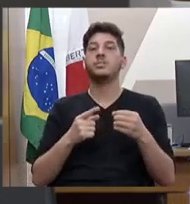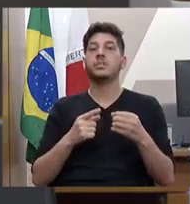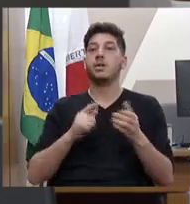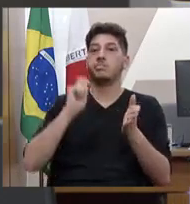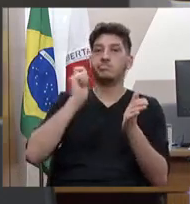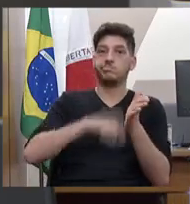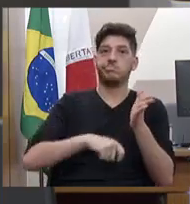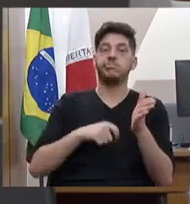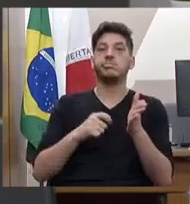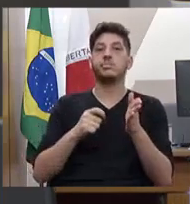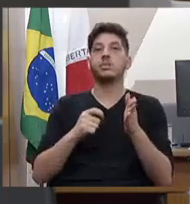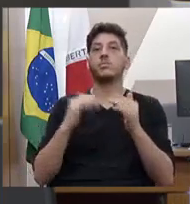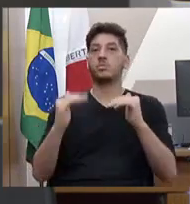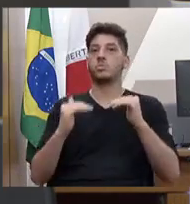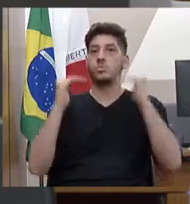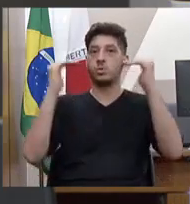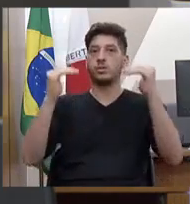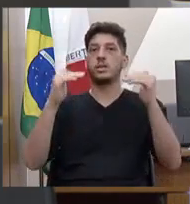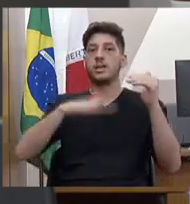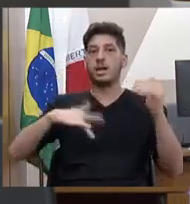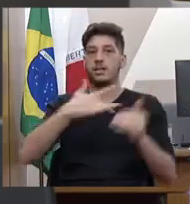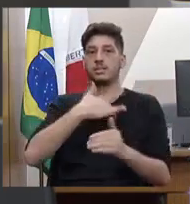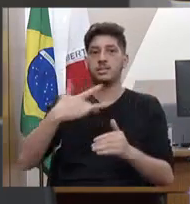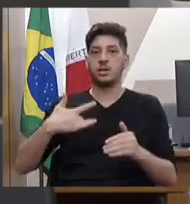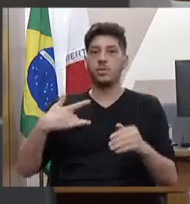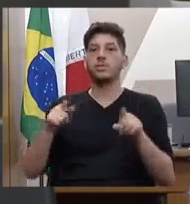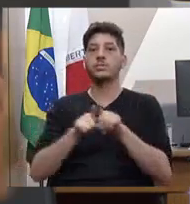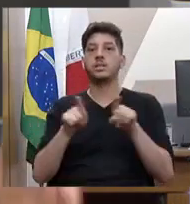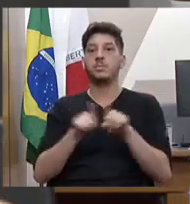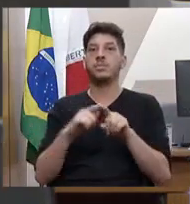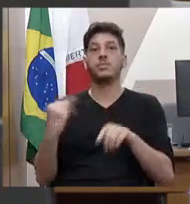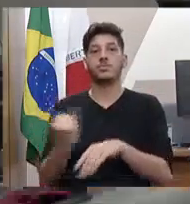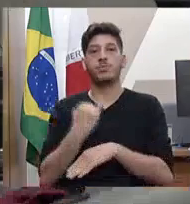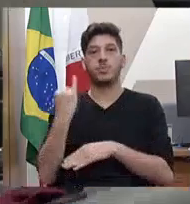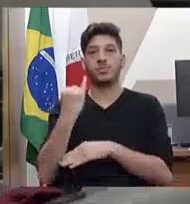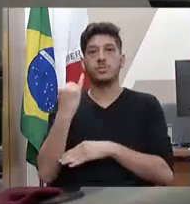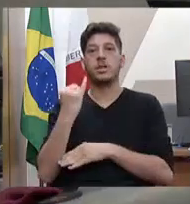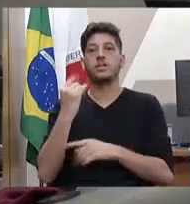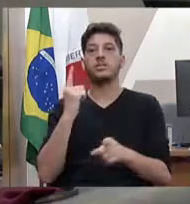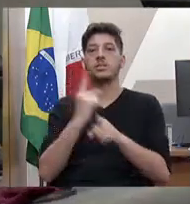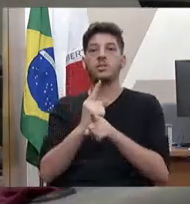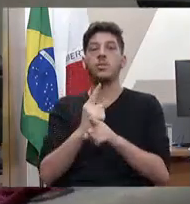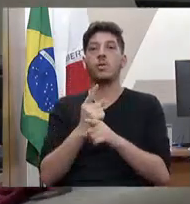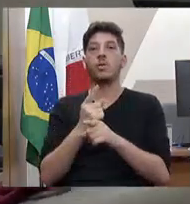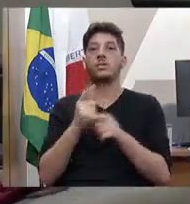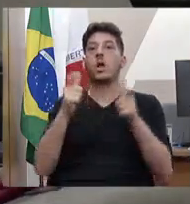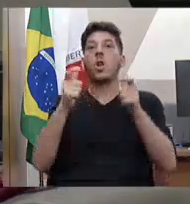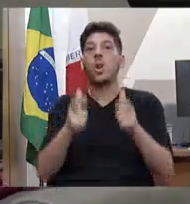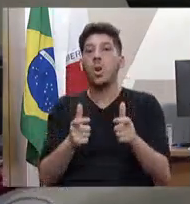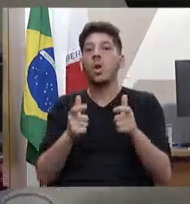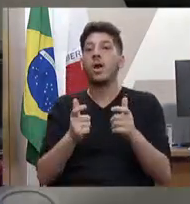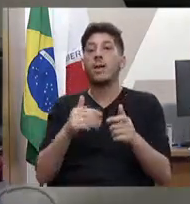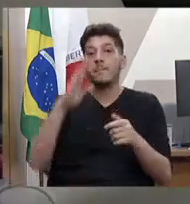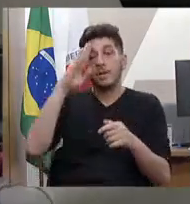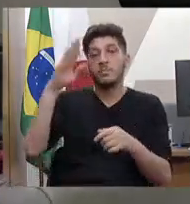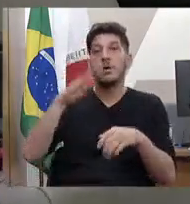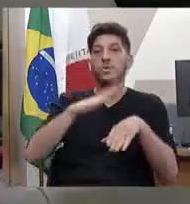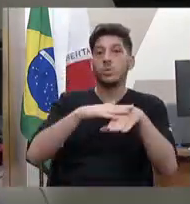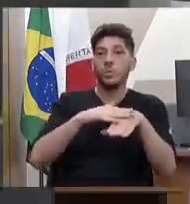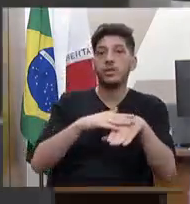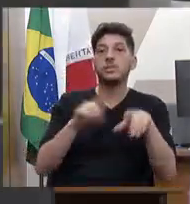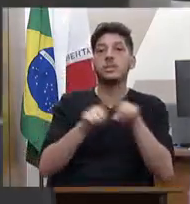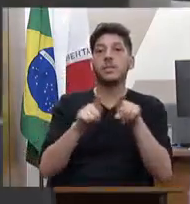evitar em saúde e foi uma atuação extremamente relevante de encontrar os focos de adoecimento evitar